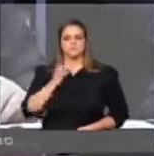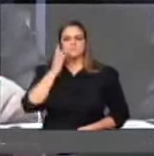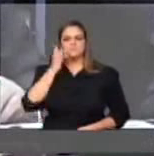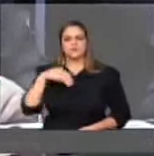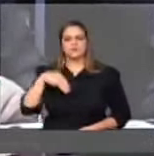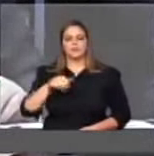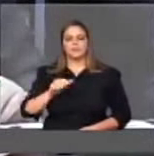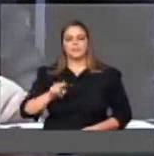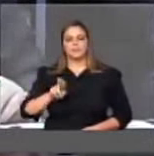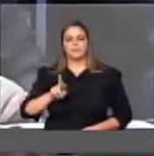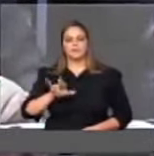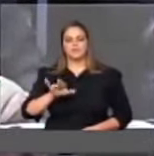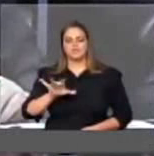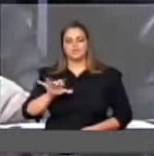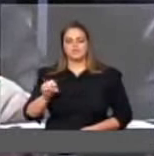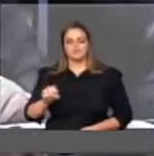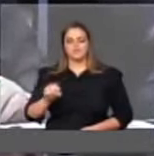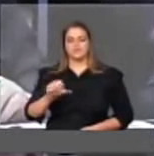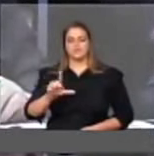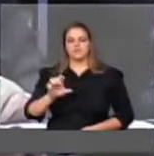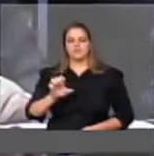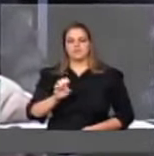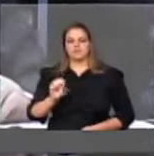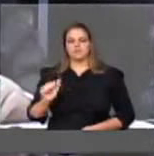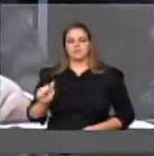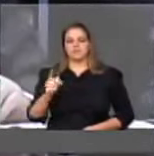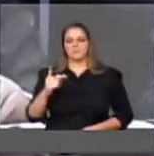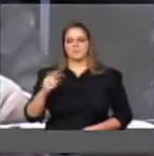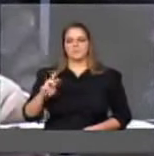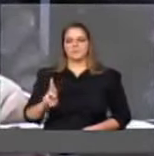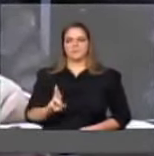Deputado Maurício Quintela Lessa, do PR.